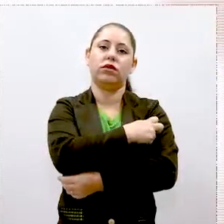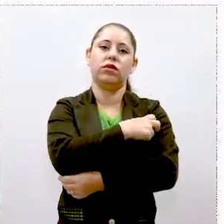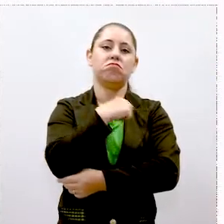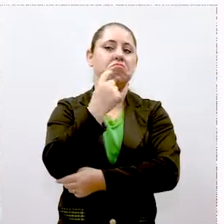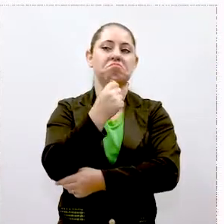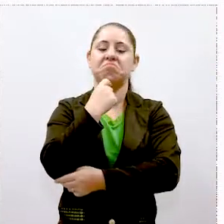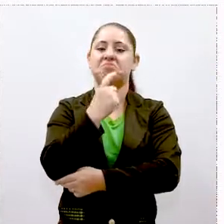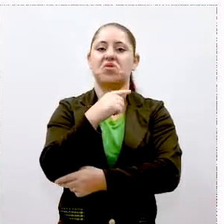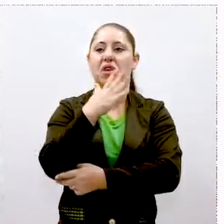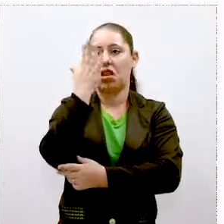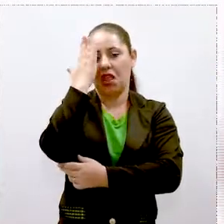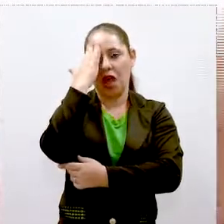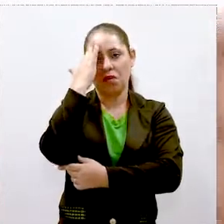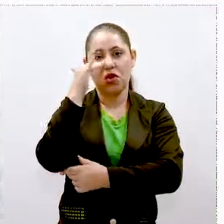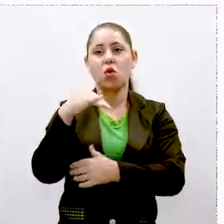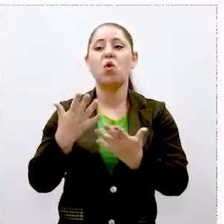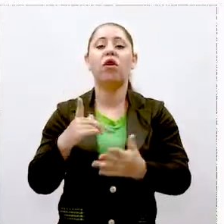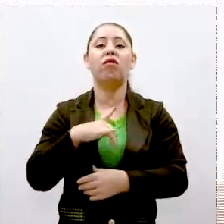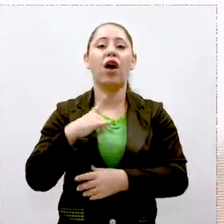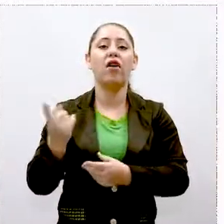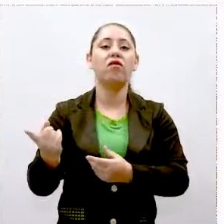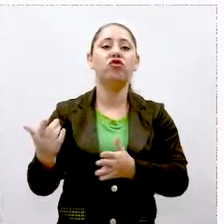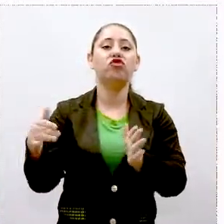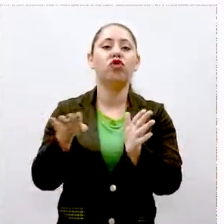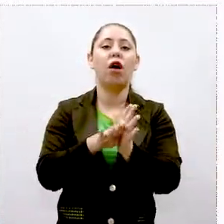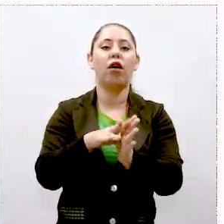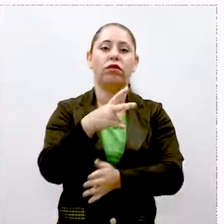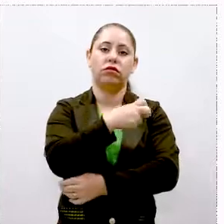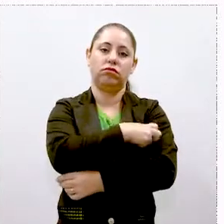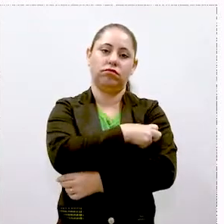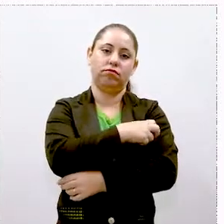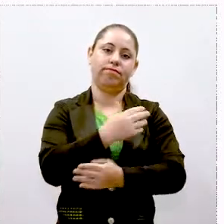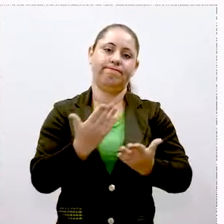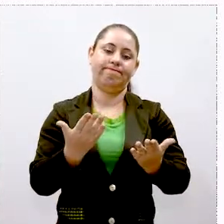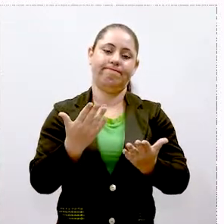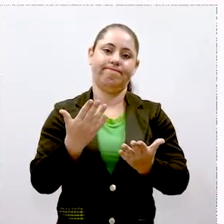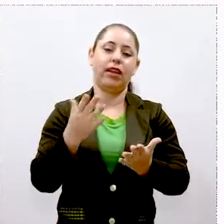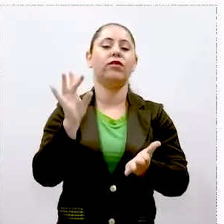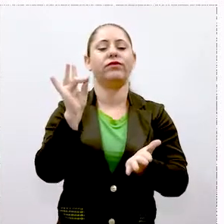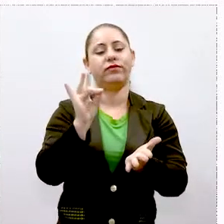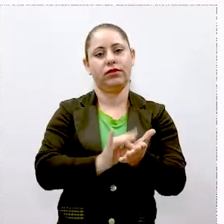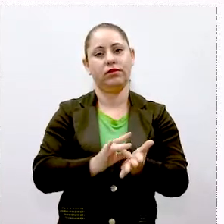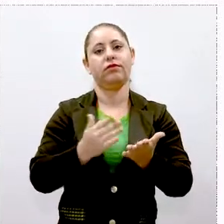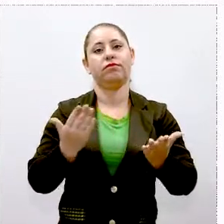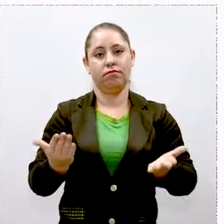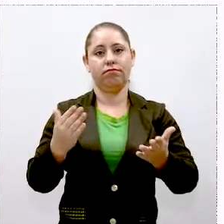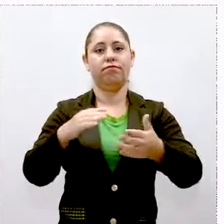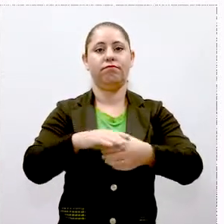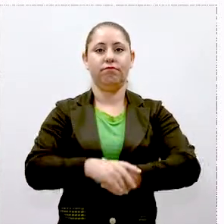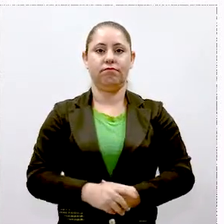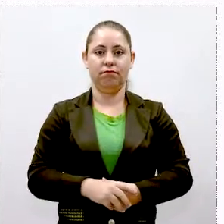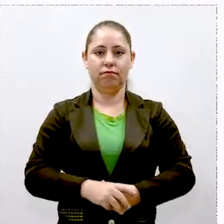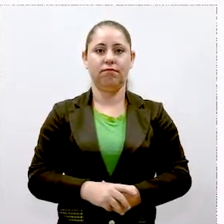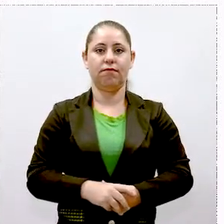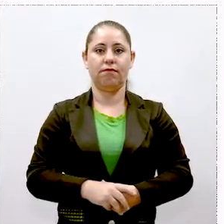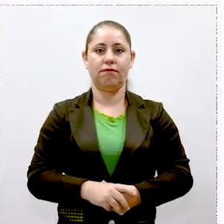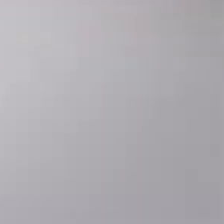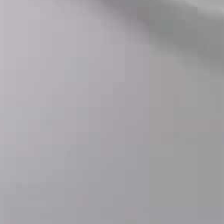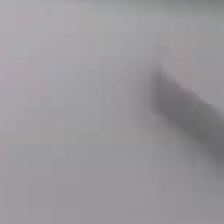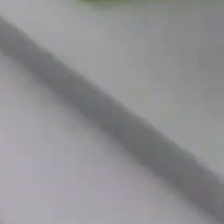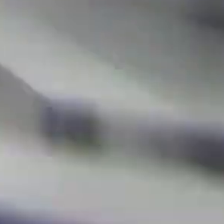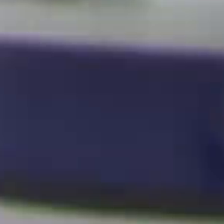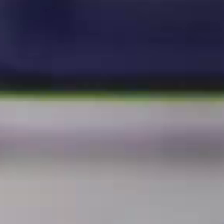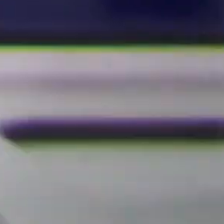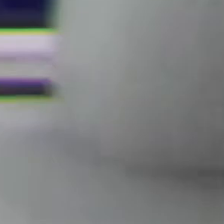realidade é que não tem vacina e ninguém sabe quando vai ter. Essa que é a realidade.